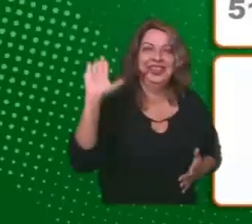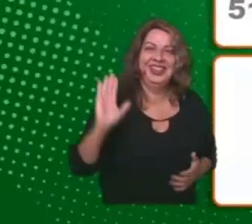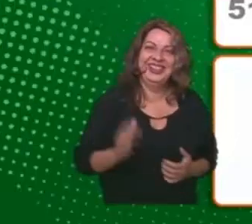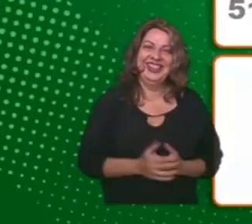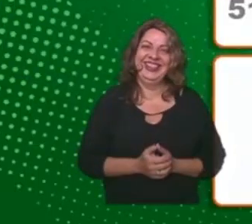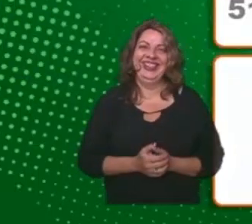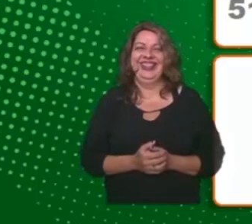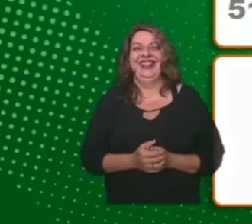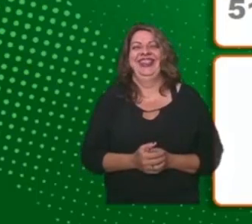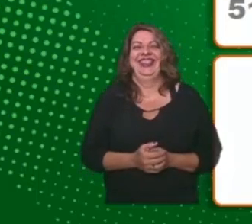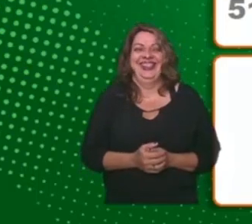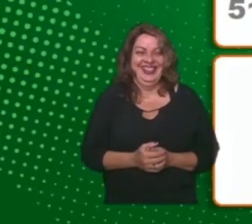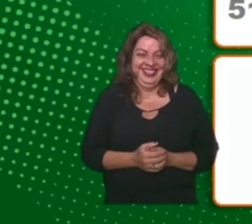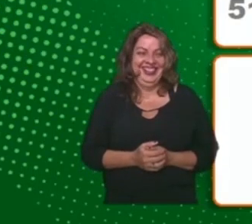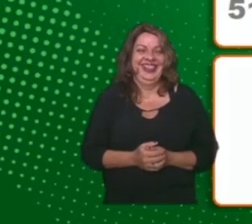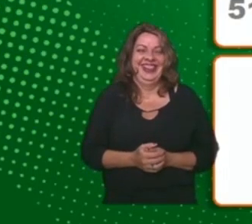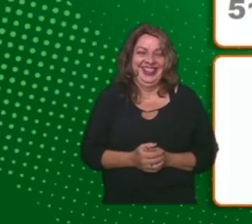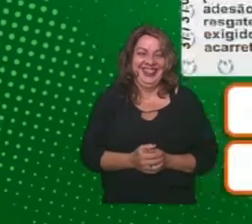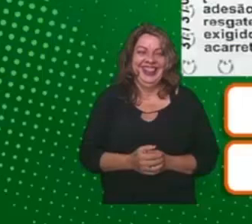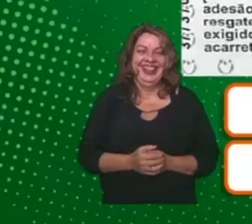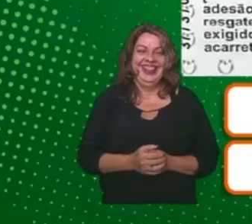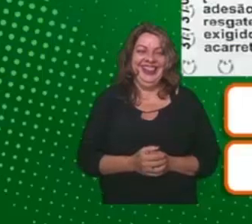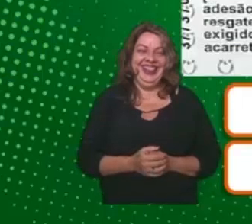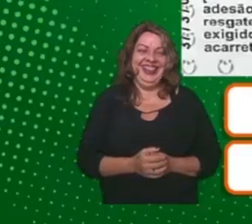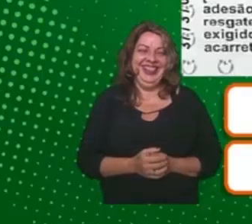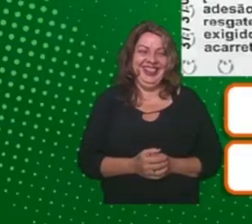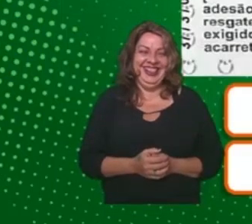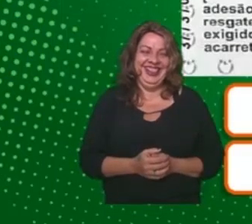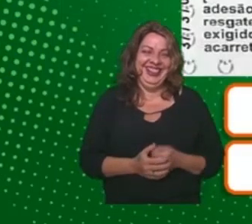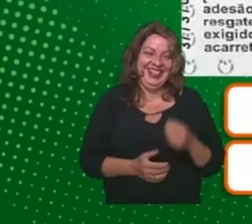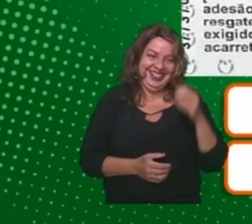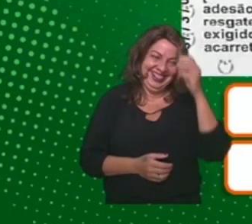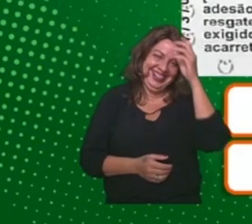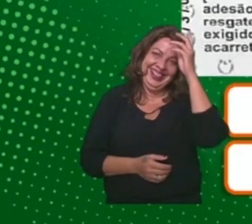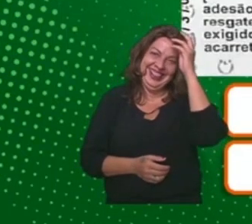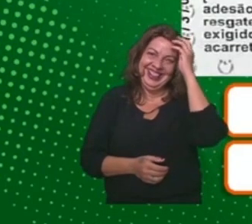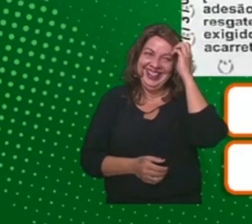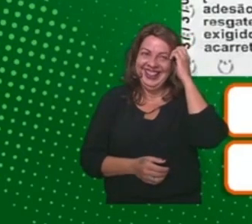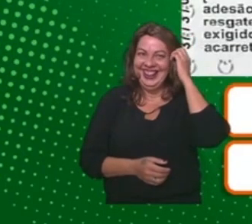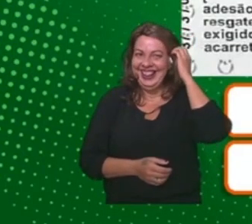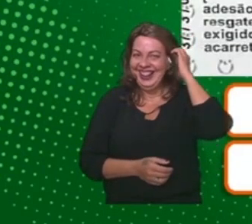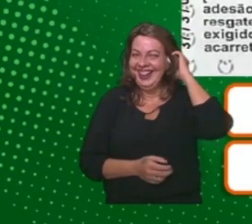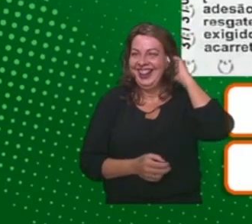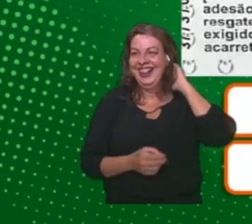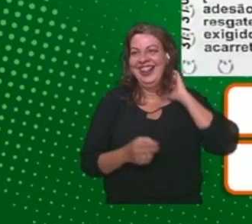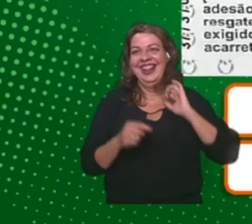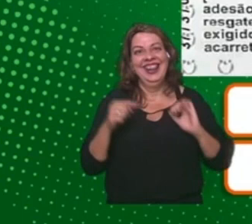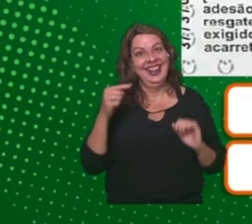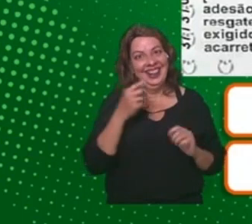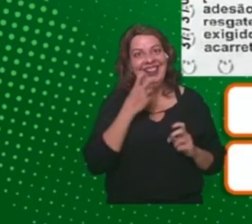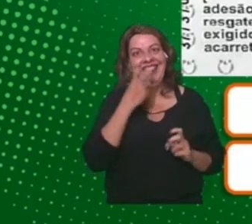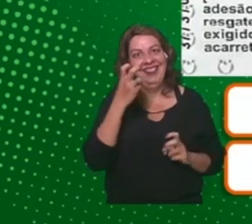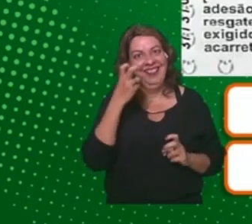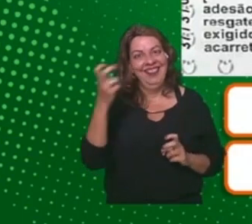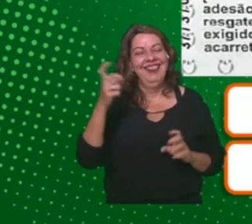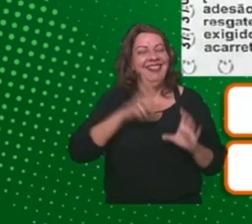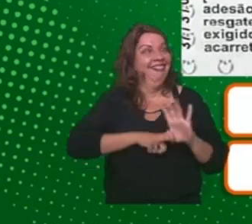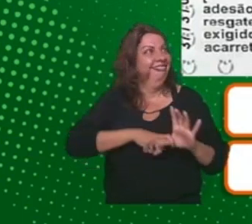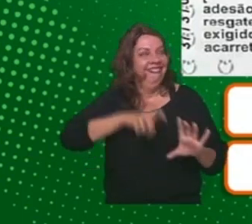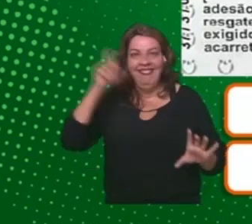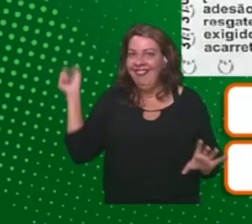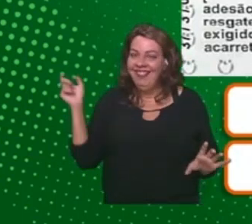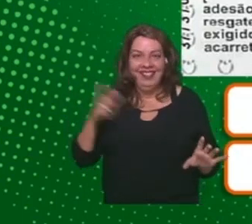e ela vem em seguida. Foi esse. Esse pode dar o grito aí da